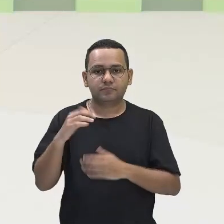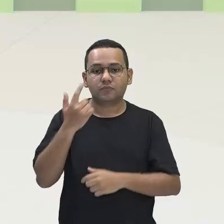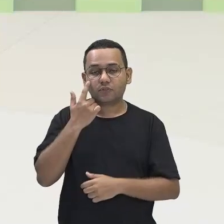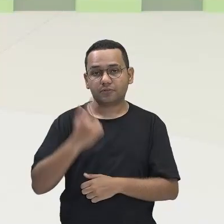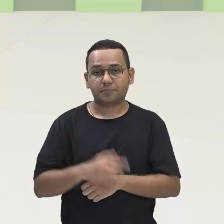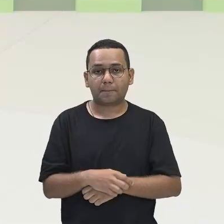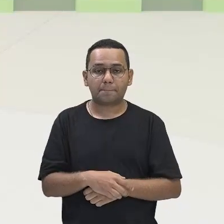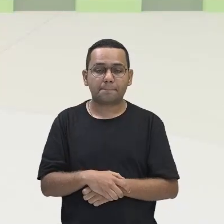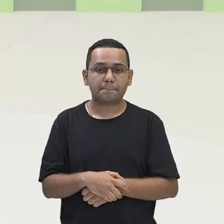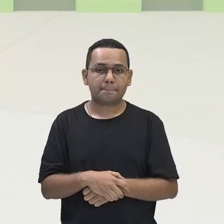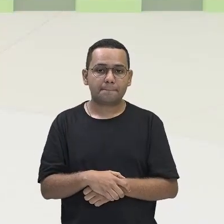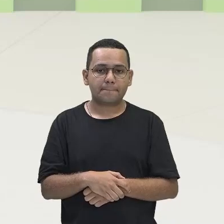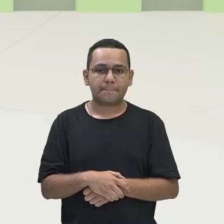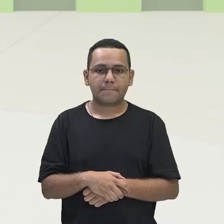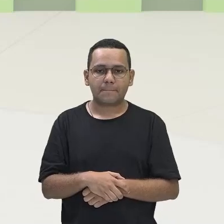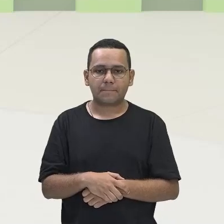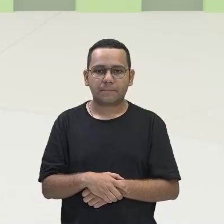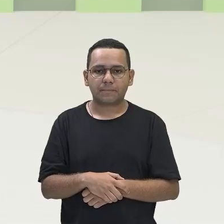né,